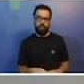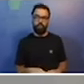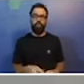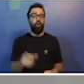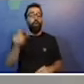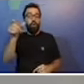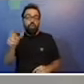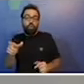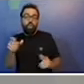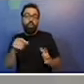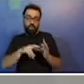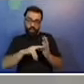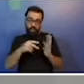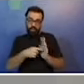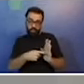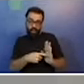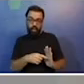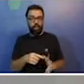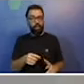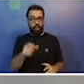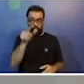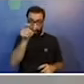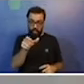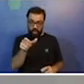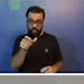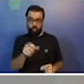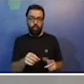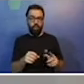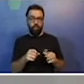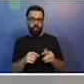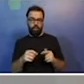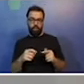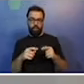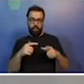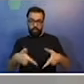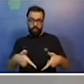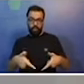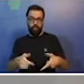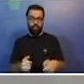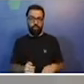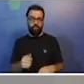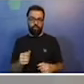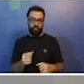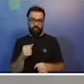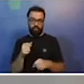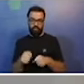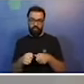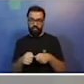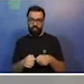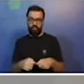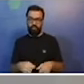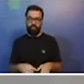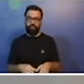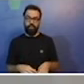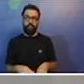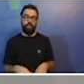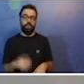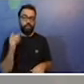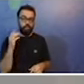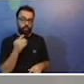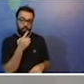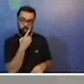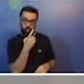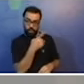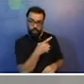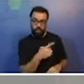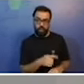uma oração. Nem tudo foram sucessos na vida do músico. Olha lá,